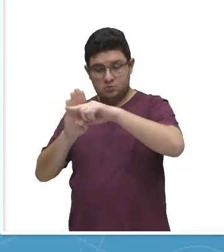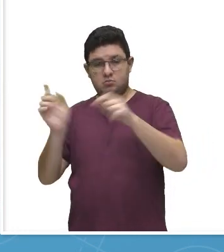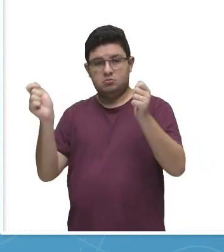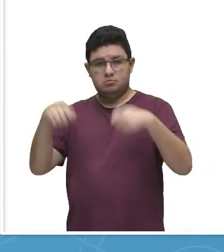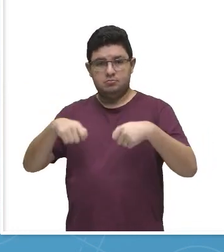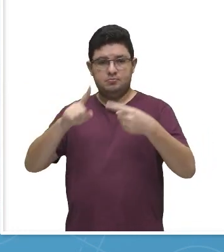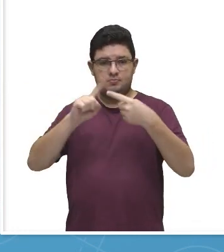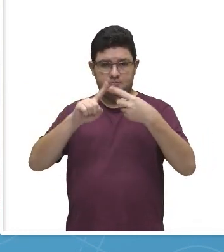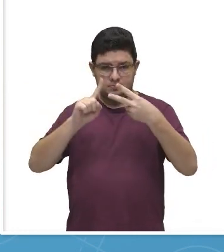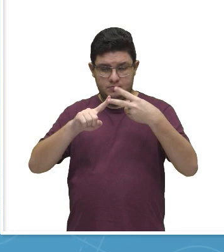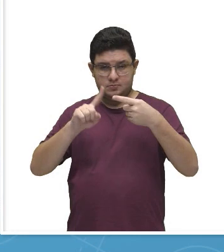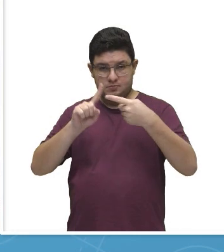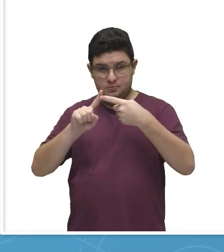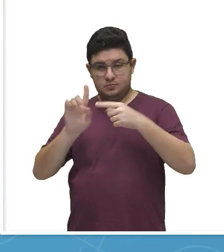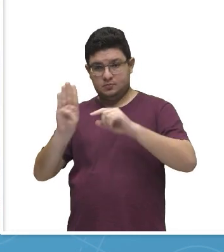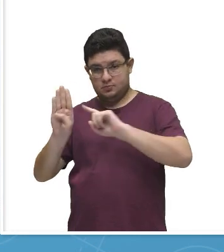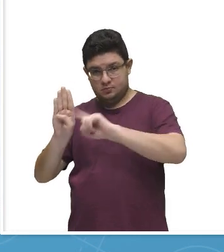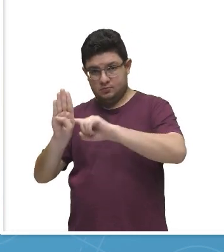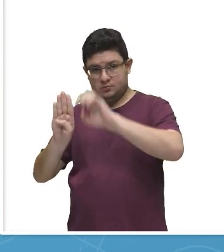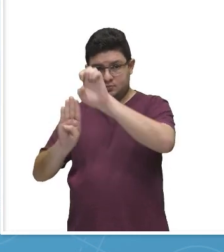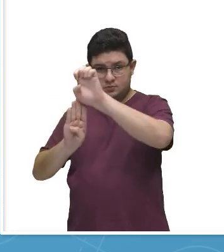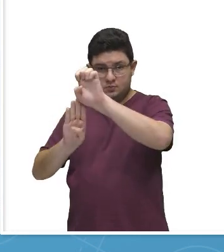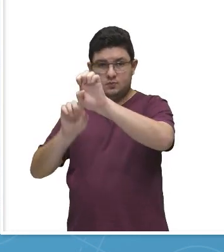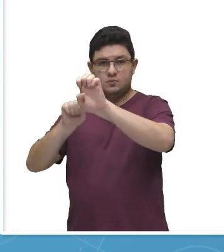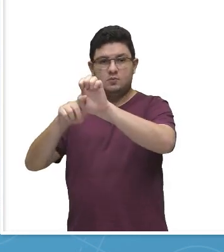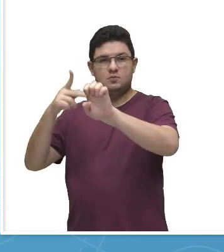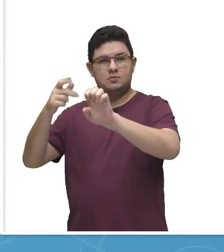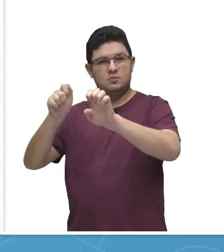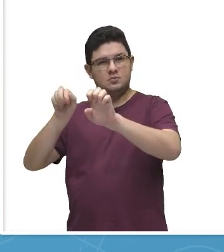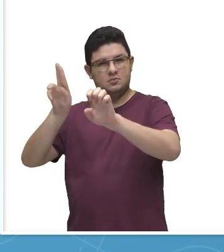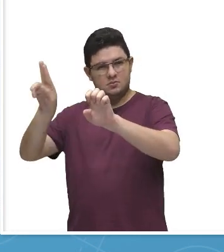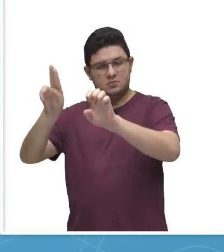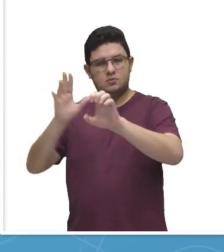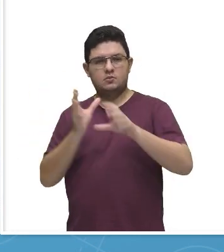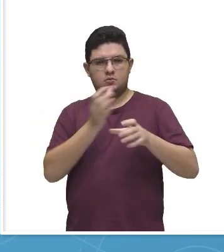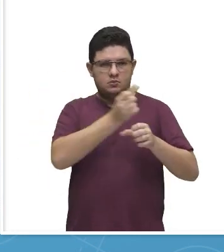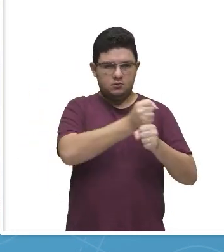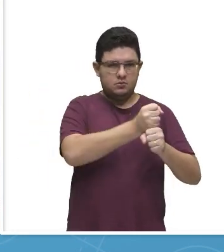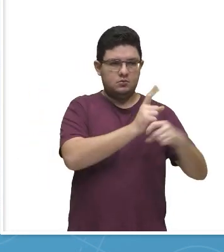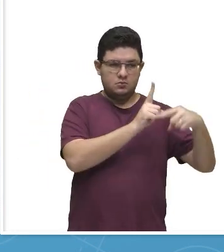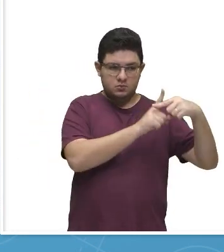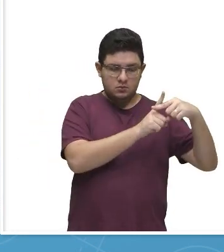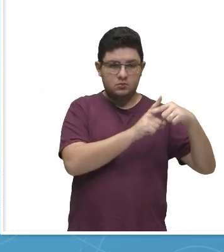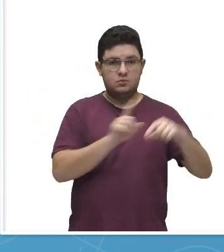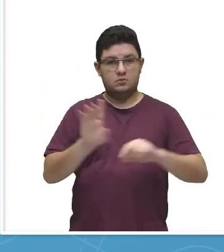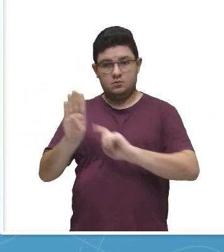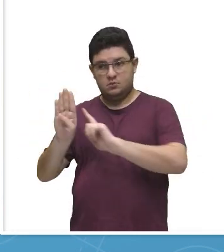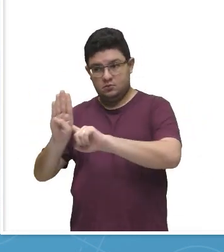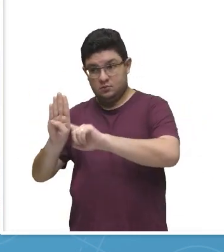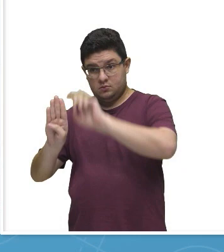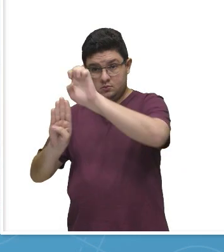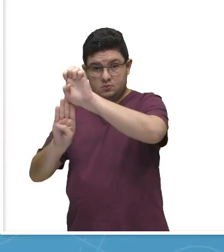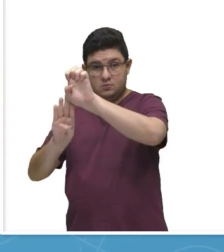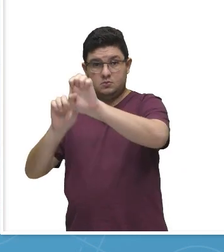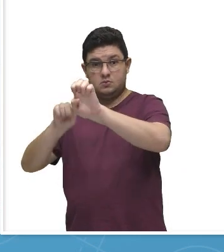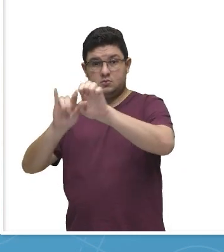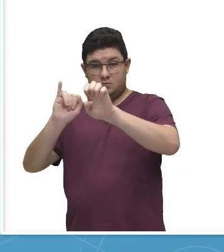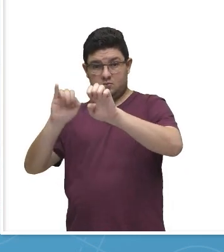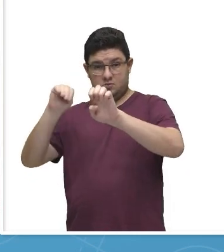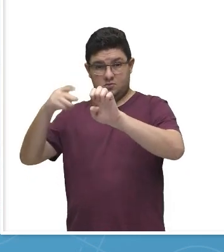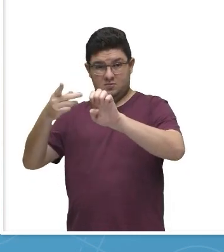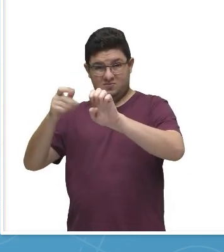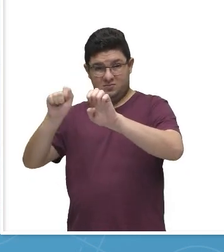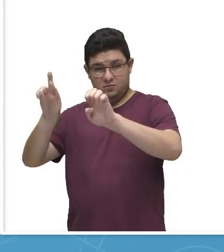for par, o resultado será positivo. Se o expoente for ímpar, a resposta